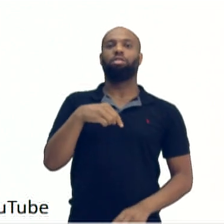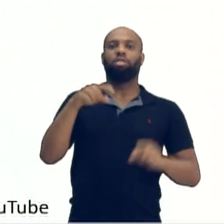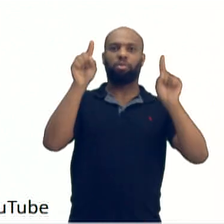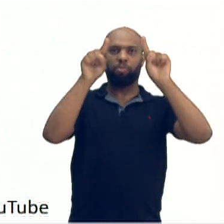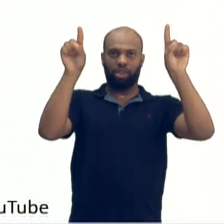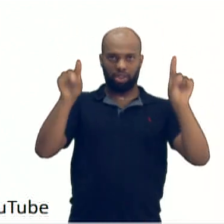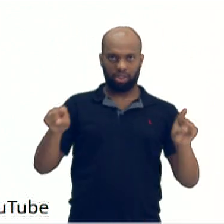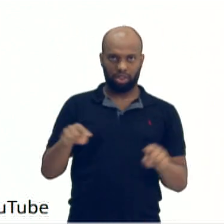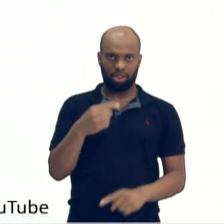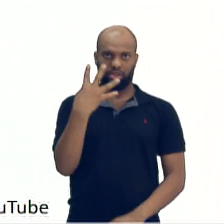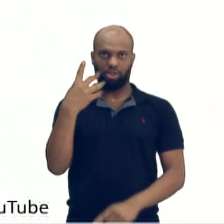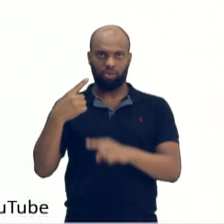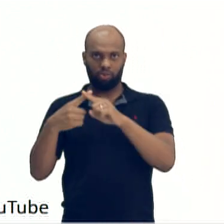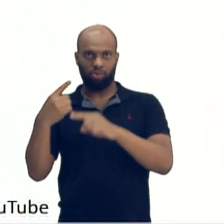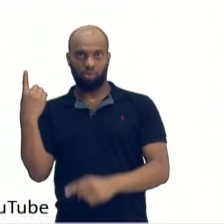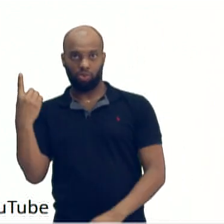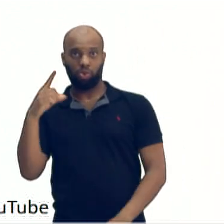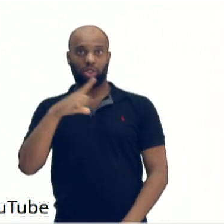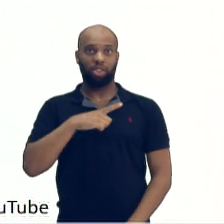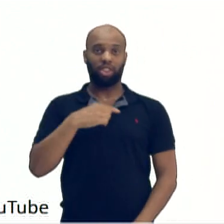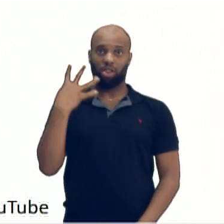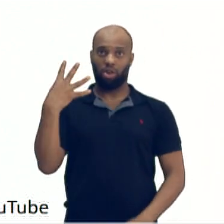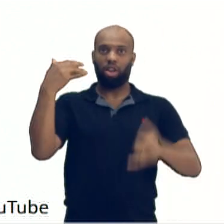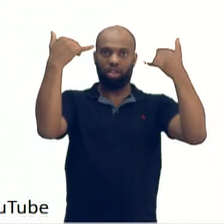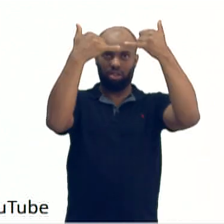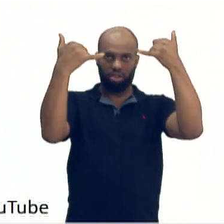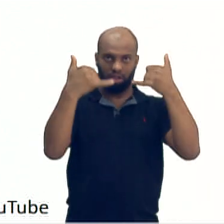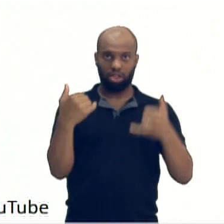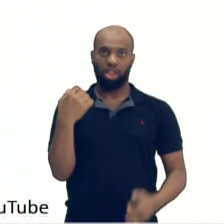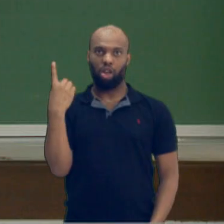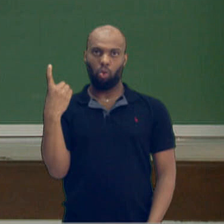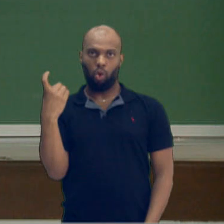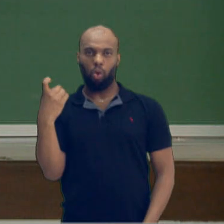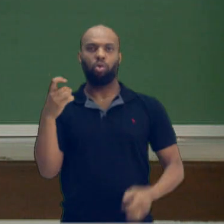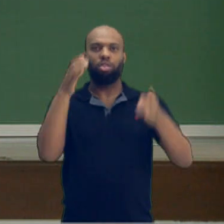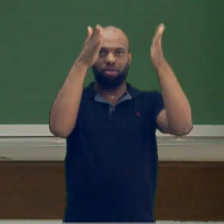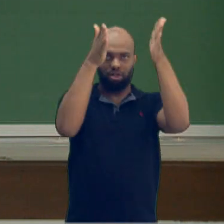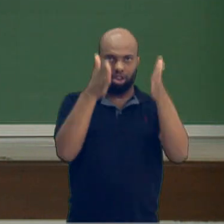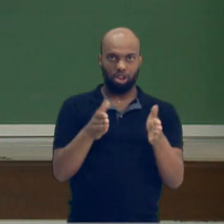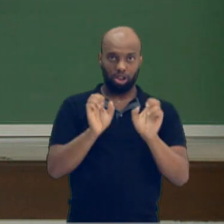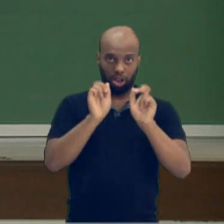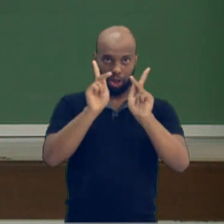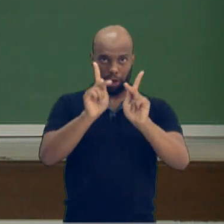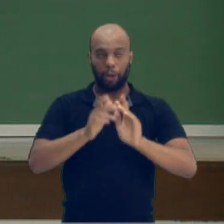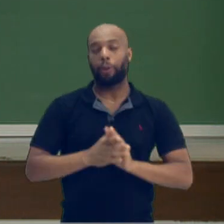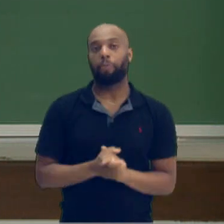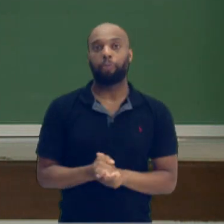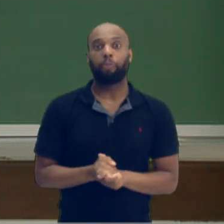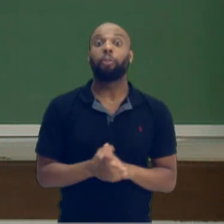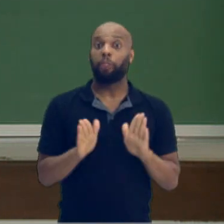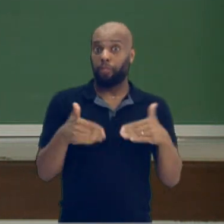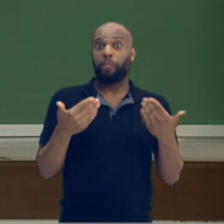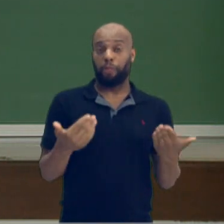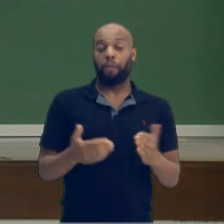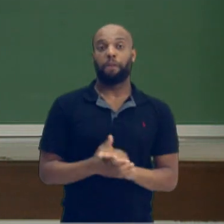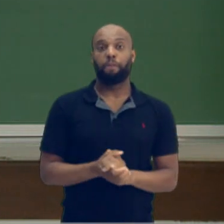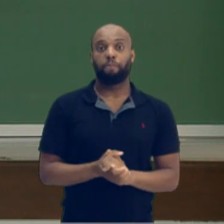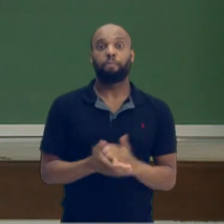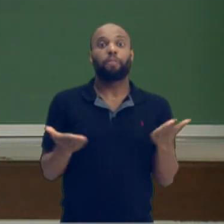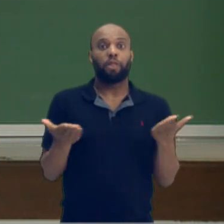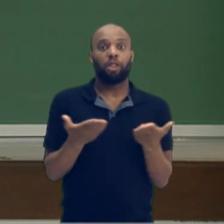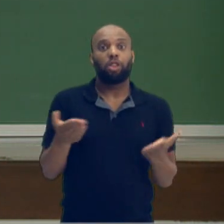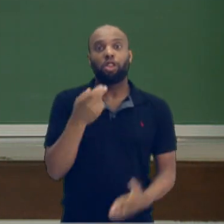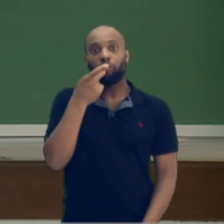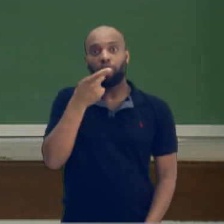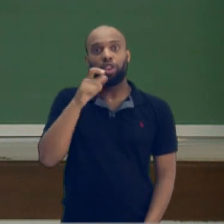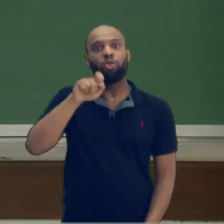por 1. Ela é composta de 4 linhas e uma coluna, perfeito? Bom, estamos falando